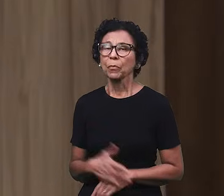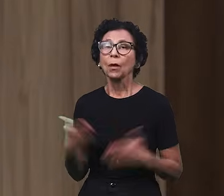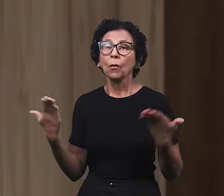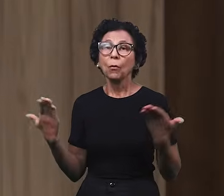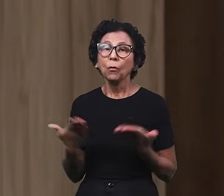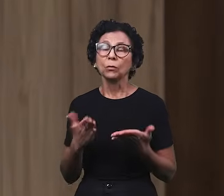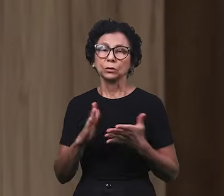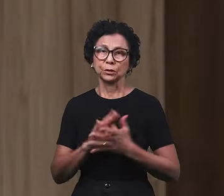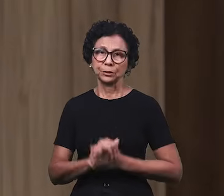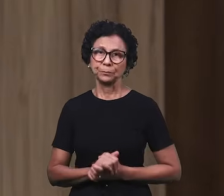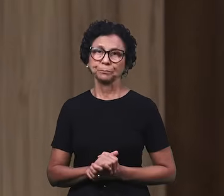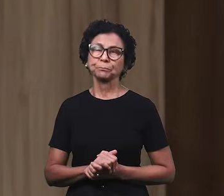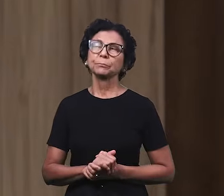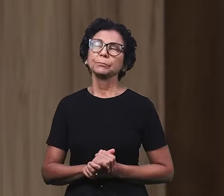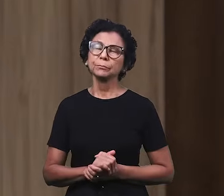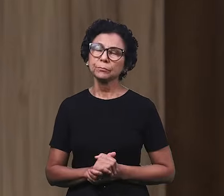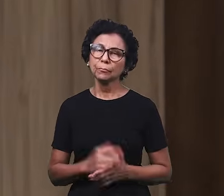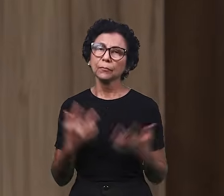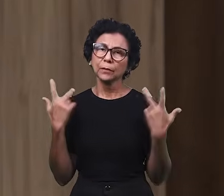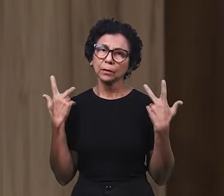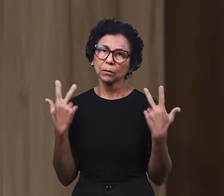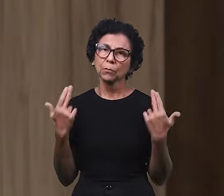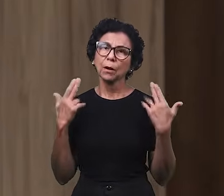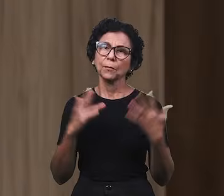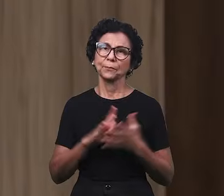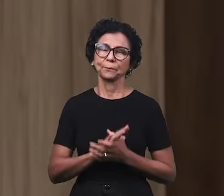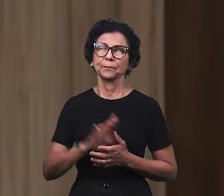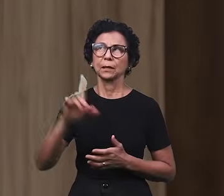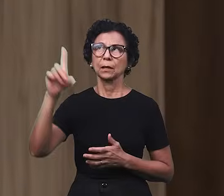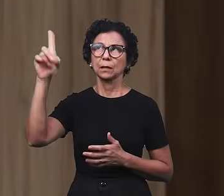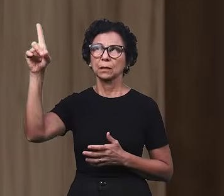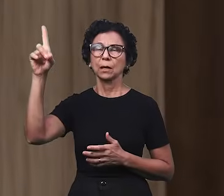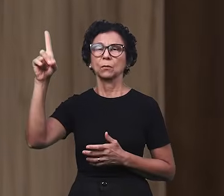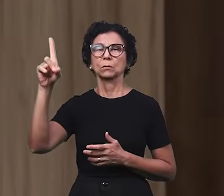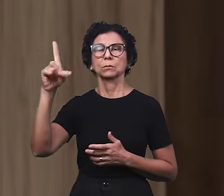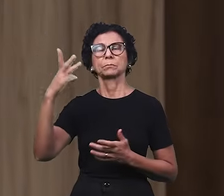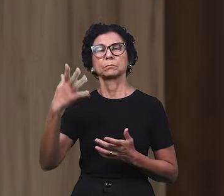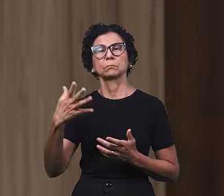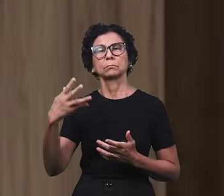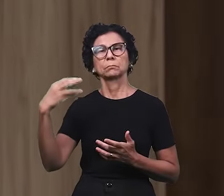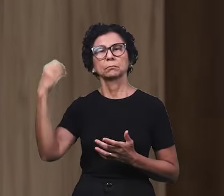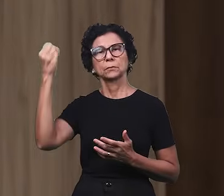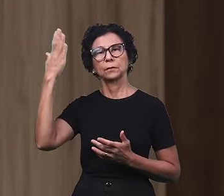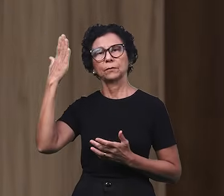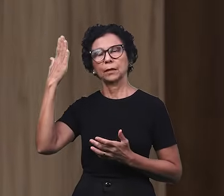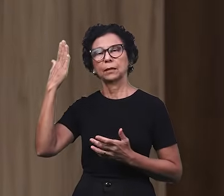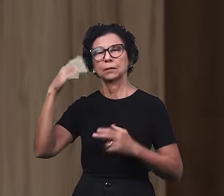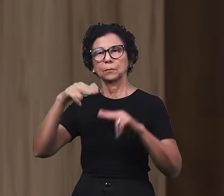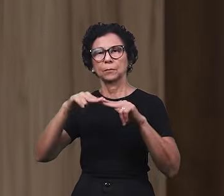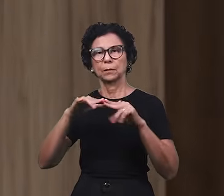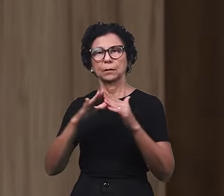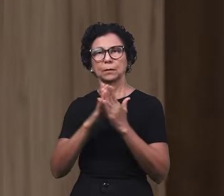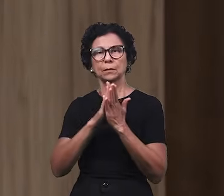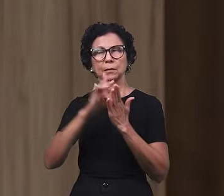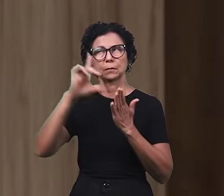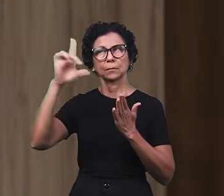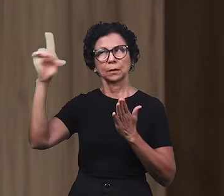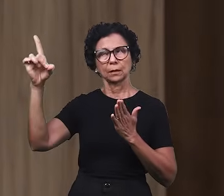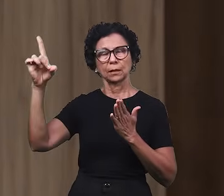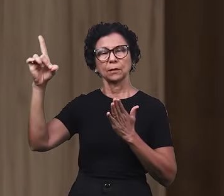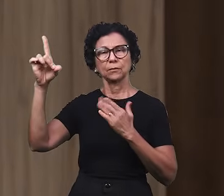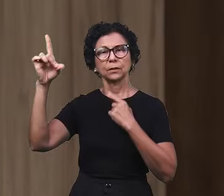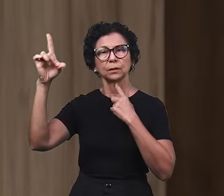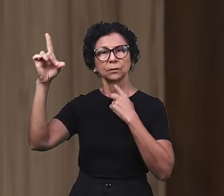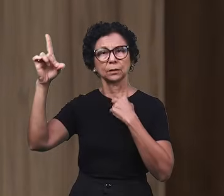revela a sua palavra, manifesta as profecias e deseja que por nossa